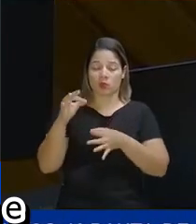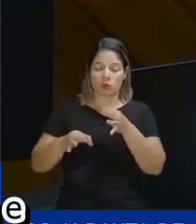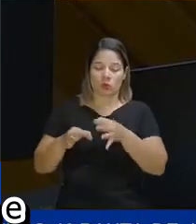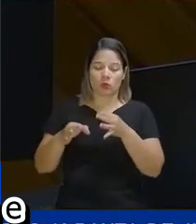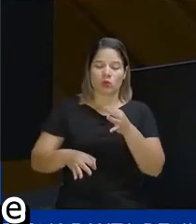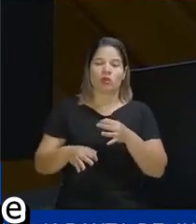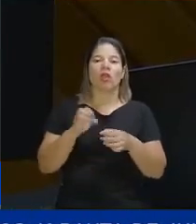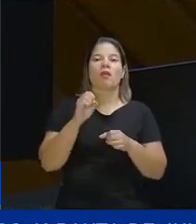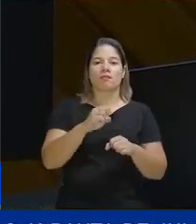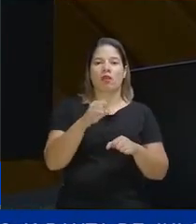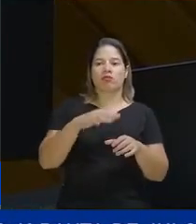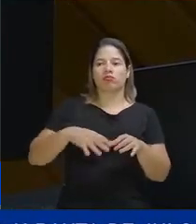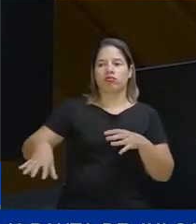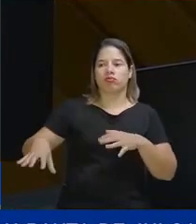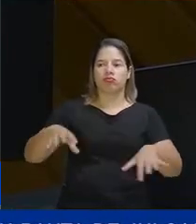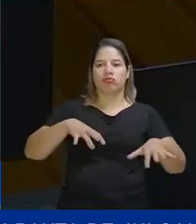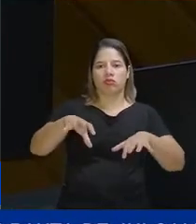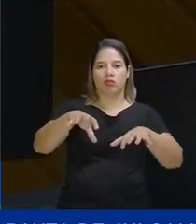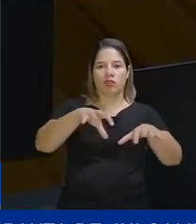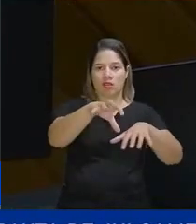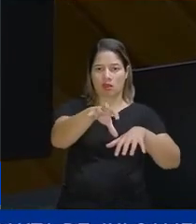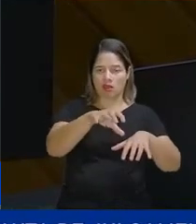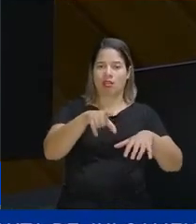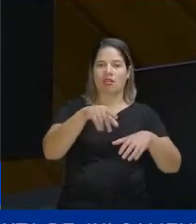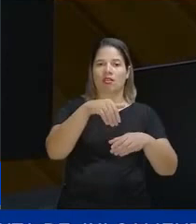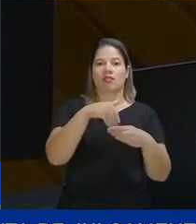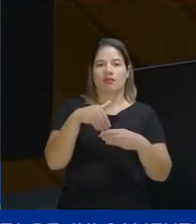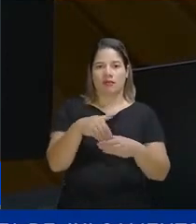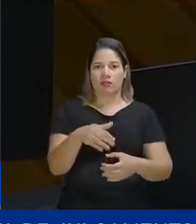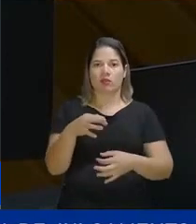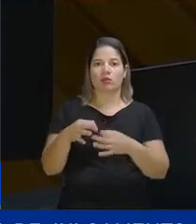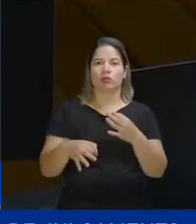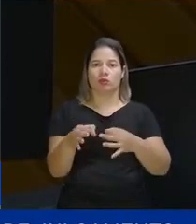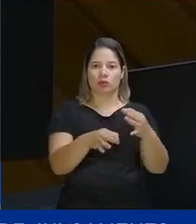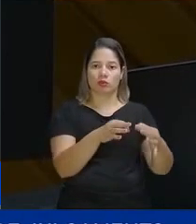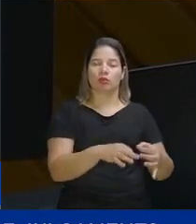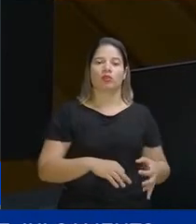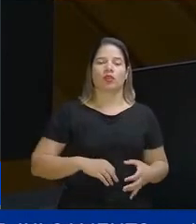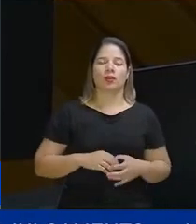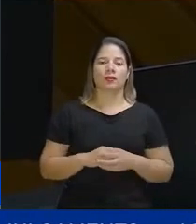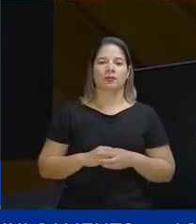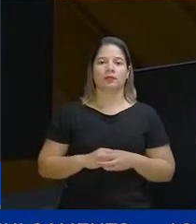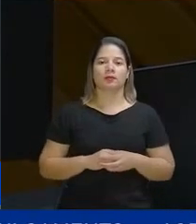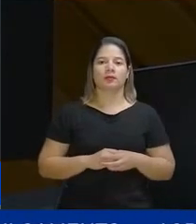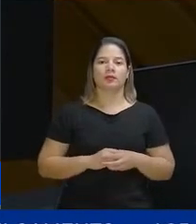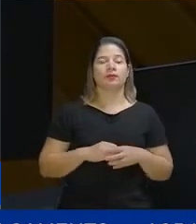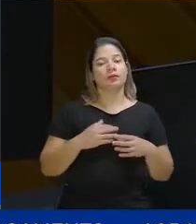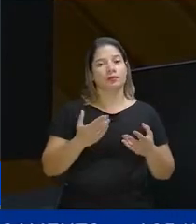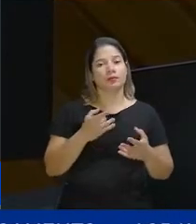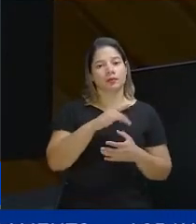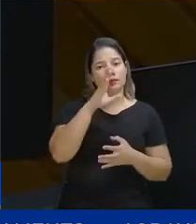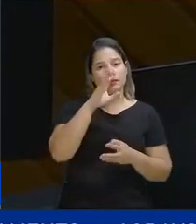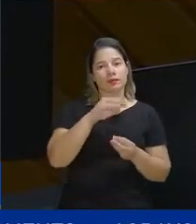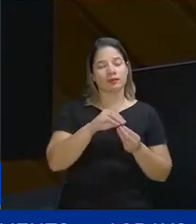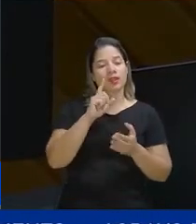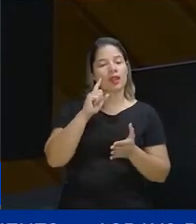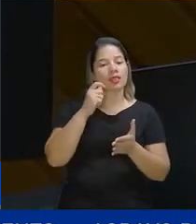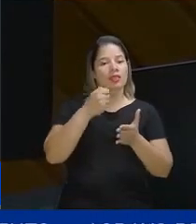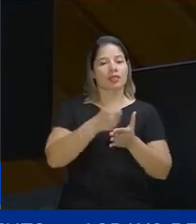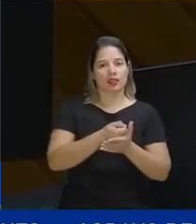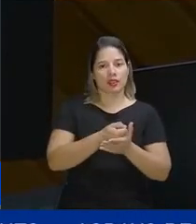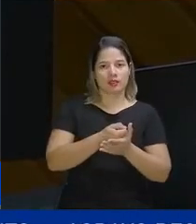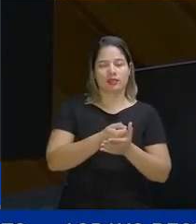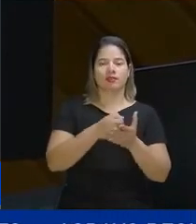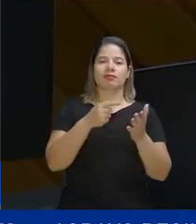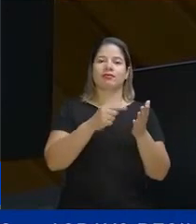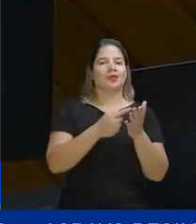aos regionais, pois se trata de decisão irrecorrível que trata de inelegibilidade. Então, a tese defendida, contudo, ela não merece